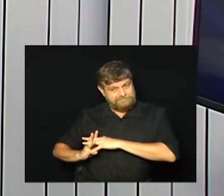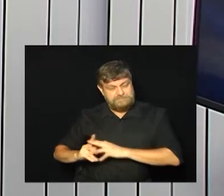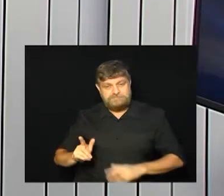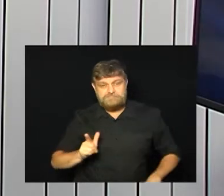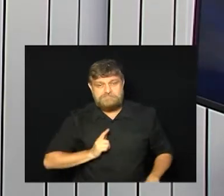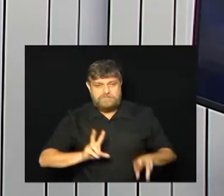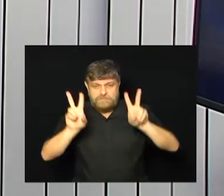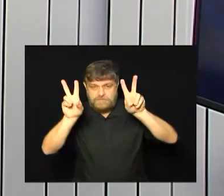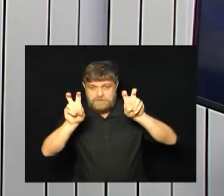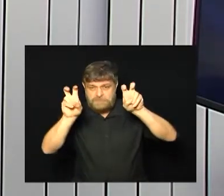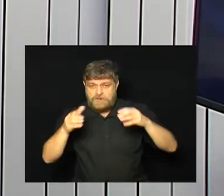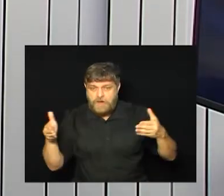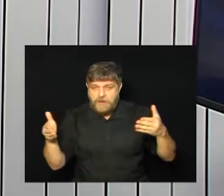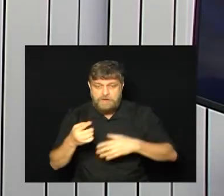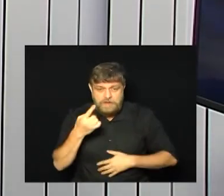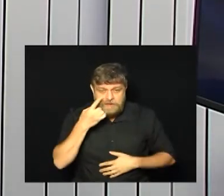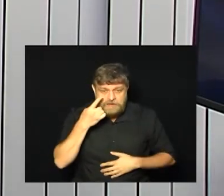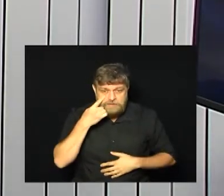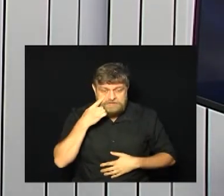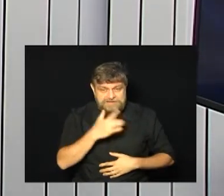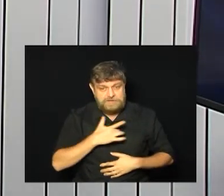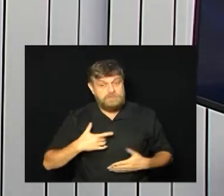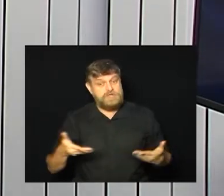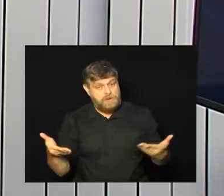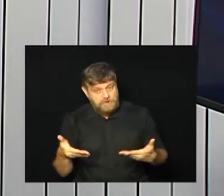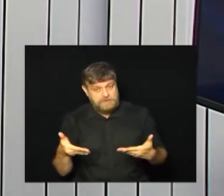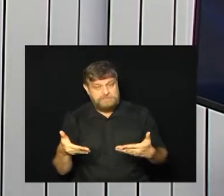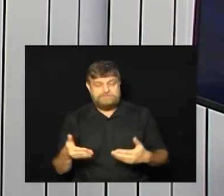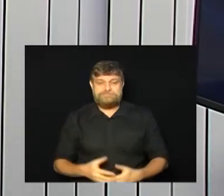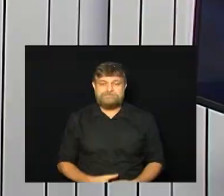sobre este assunto, acompanhe o Saúde Agora.